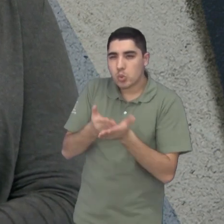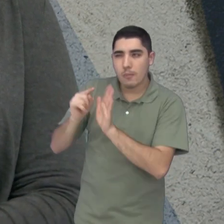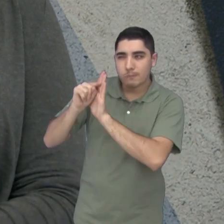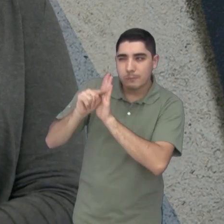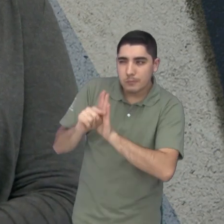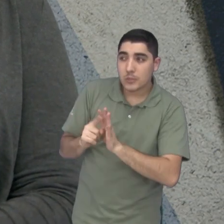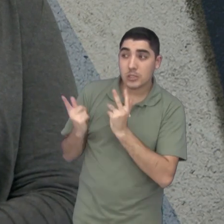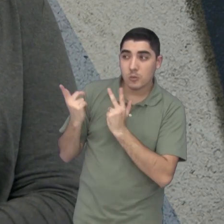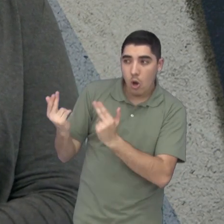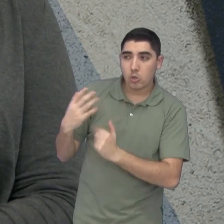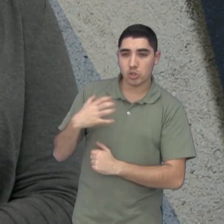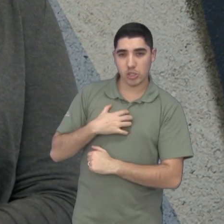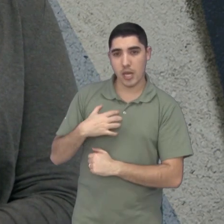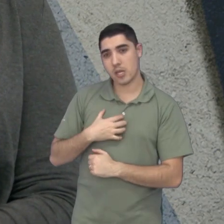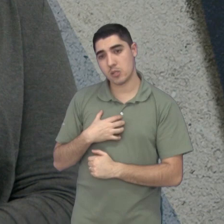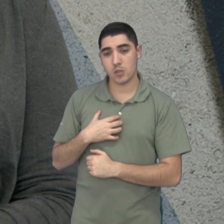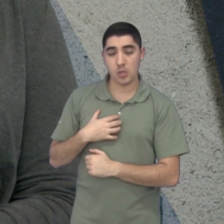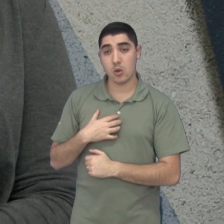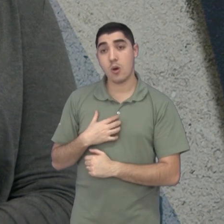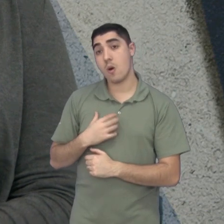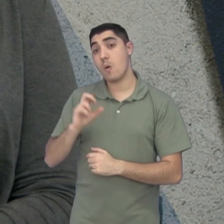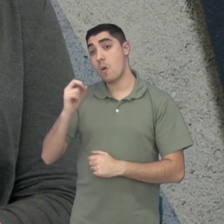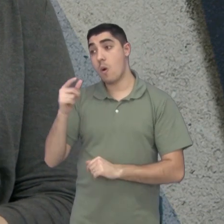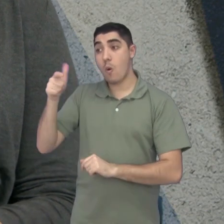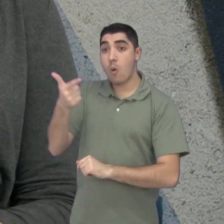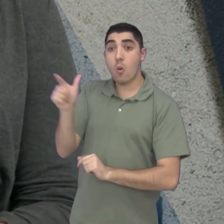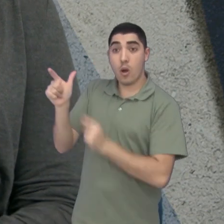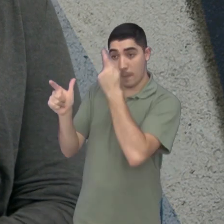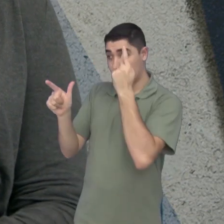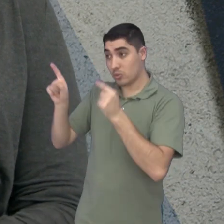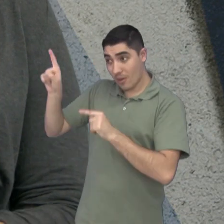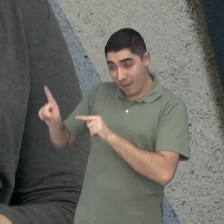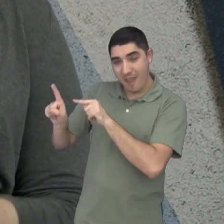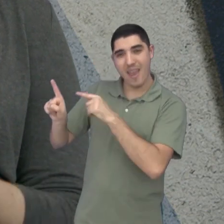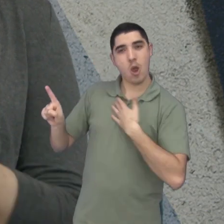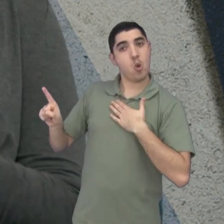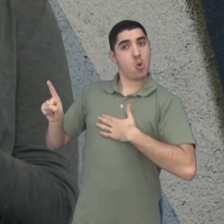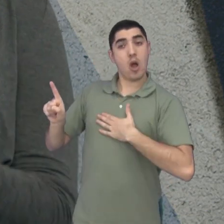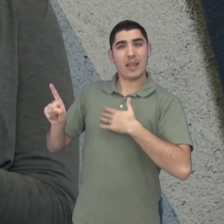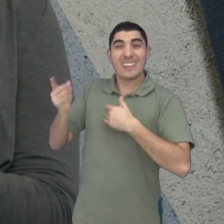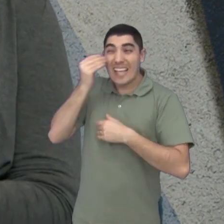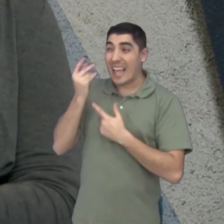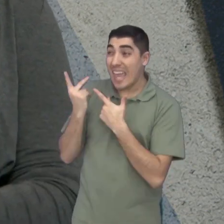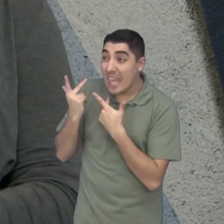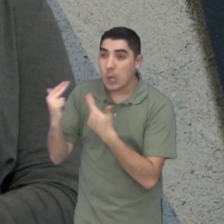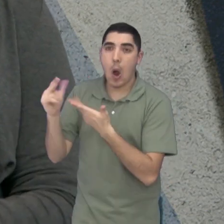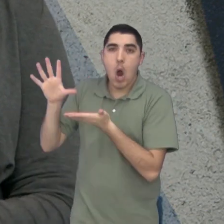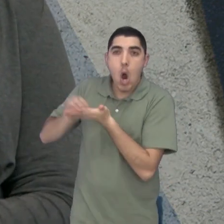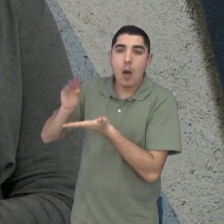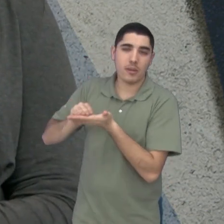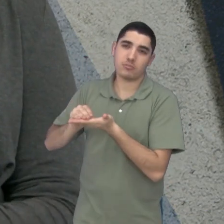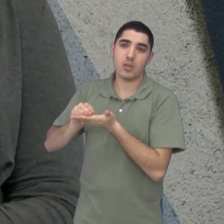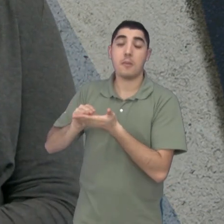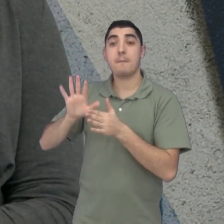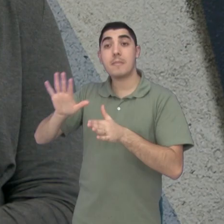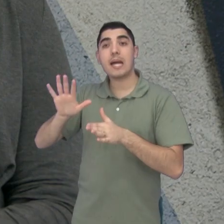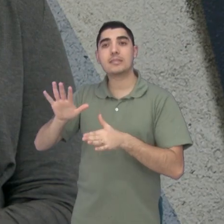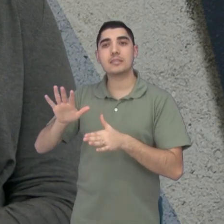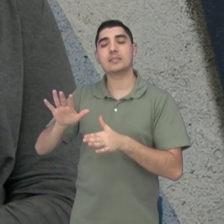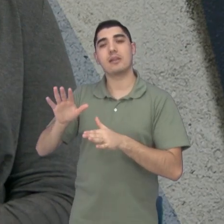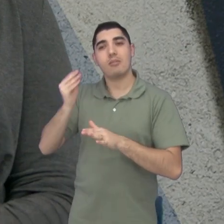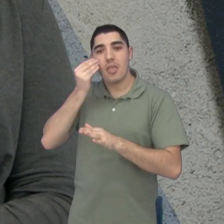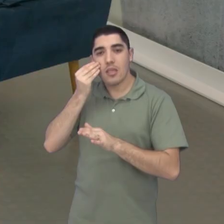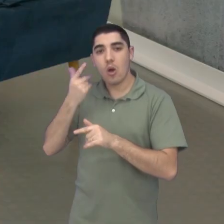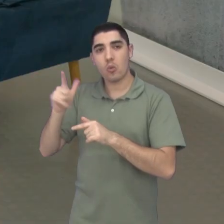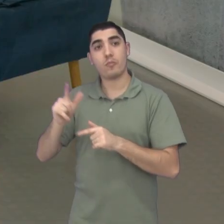deles, ou não sei, alguém que você goste, tentar mesmo imitar o jeito que eles dublam, né? Dublar